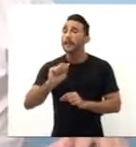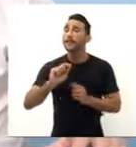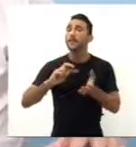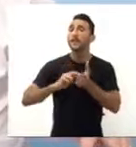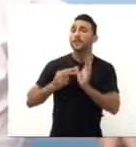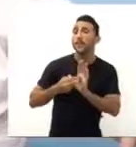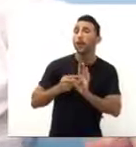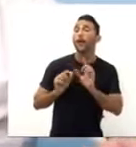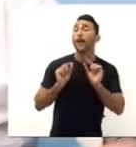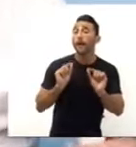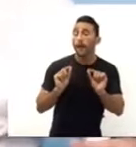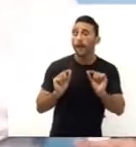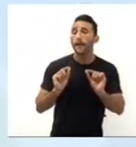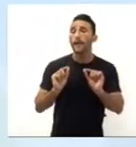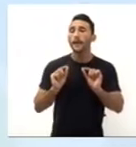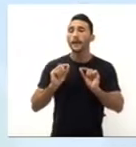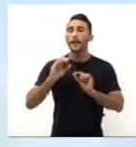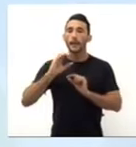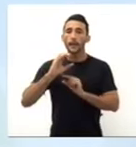significa